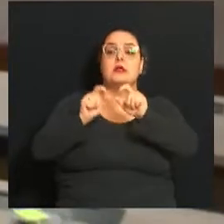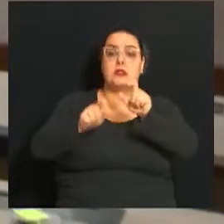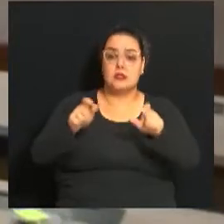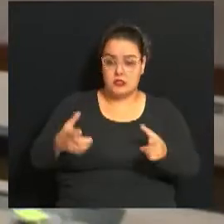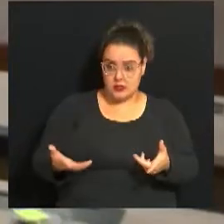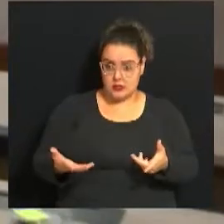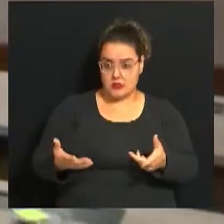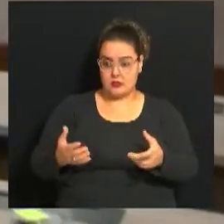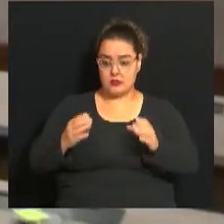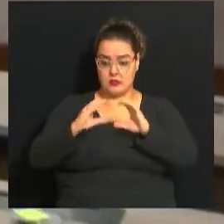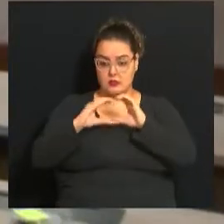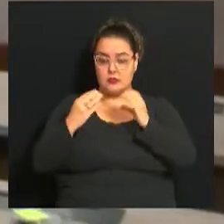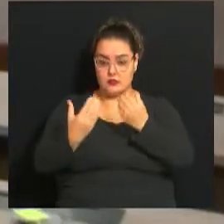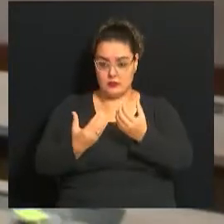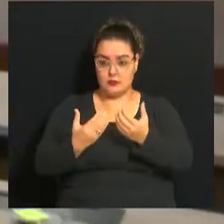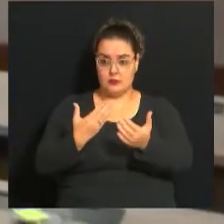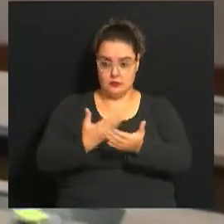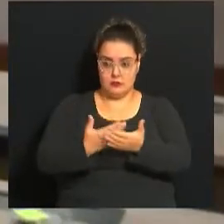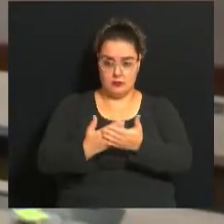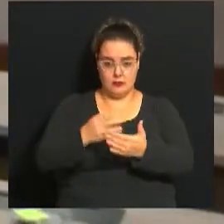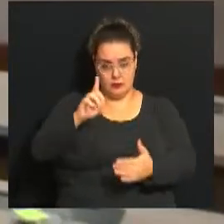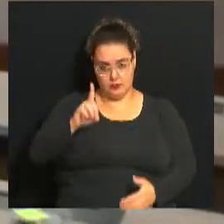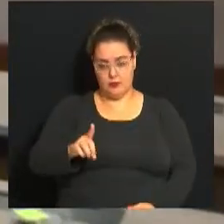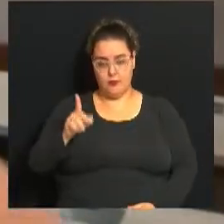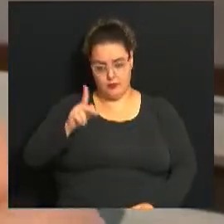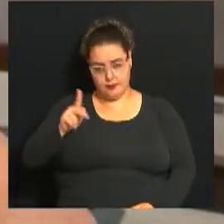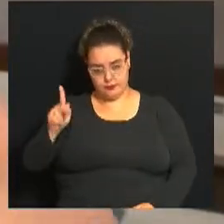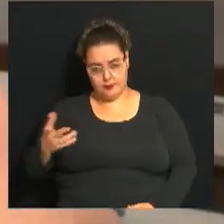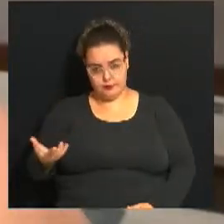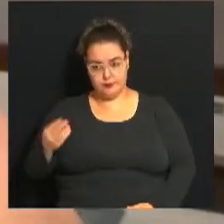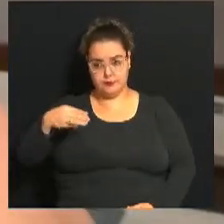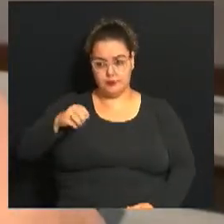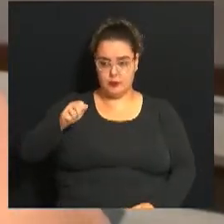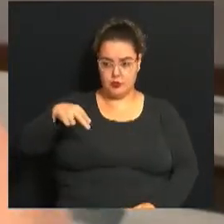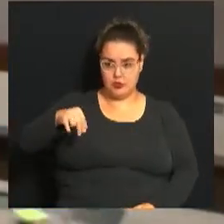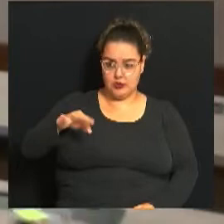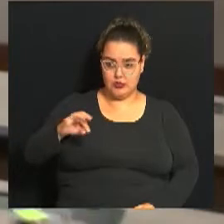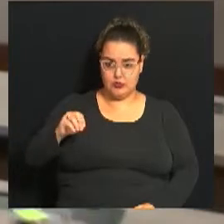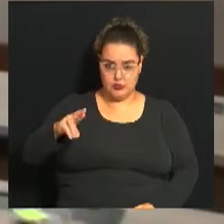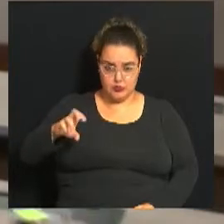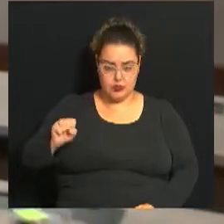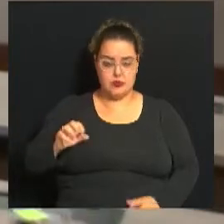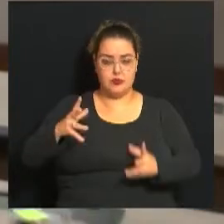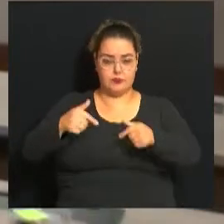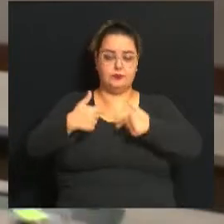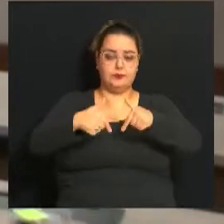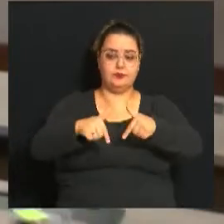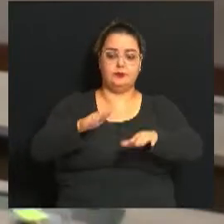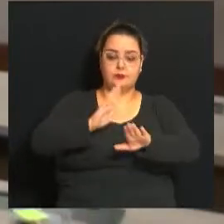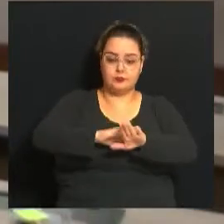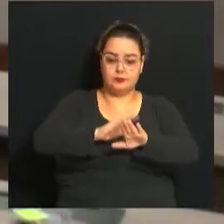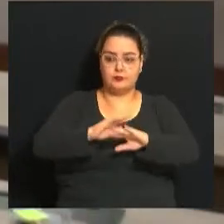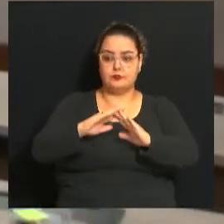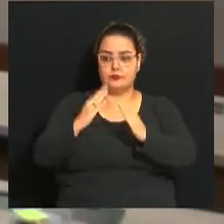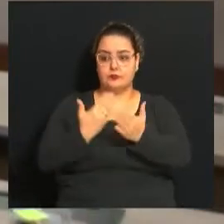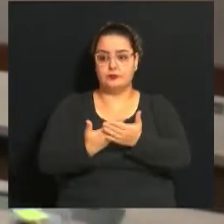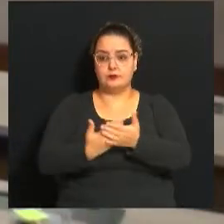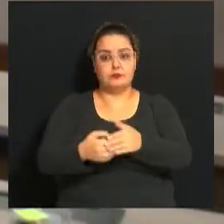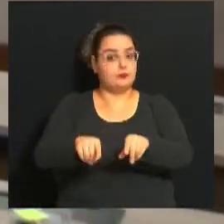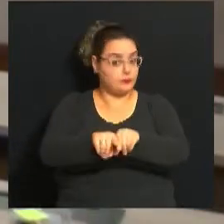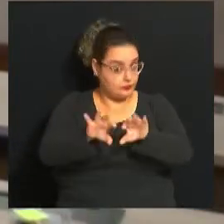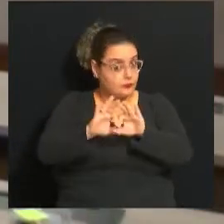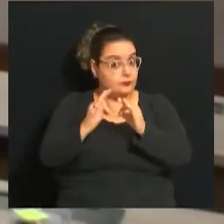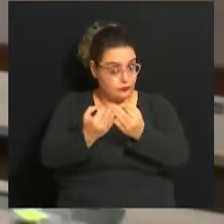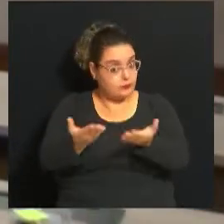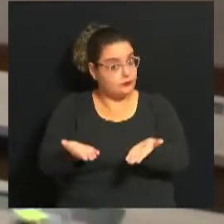escolar? Além do diretor, dos professores, dos monitores, ou seja, os trabalhadores que atuam na escola, também as famílias dali, né? As famílias que